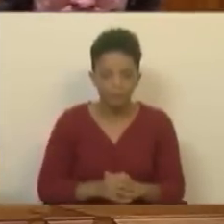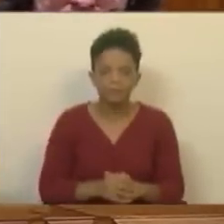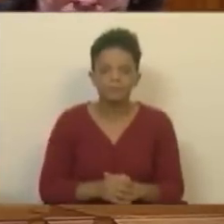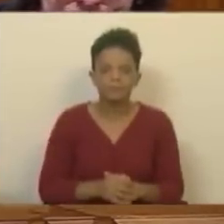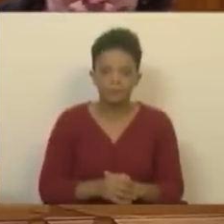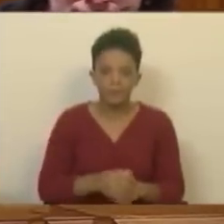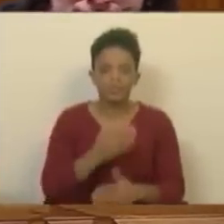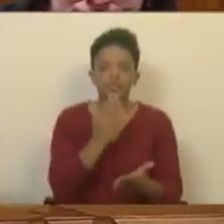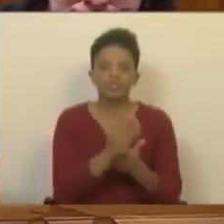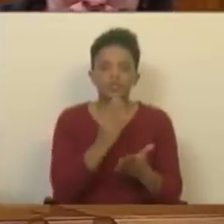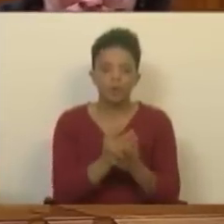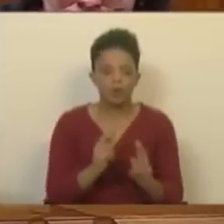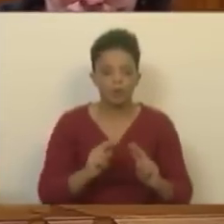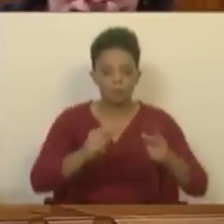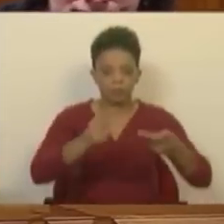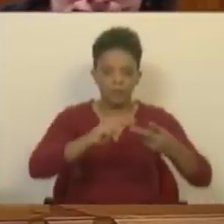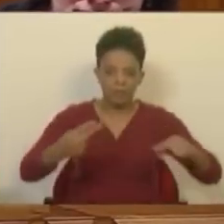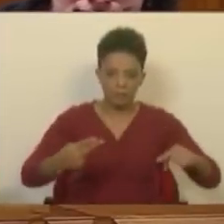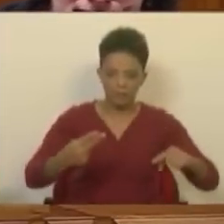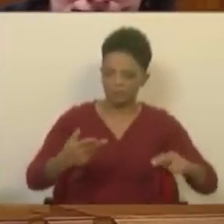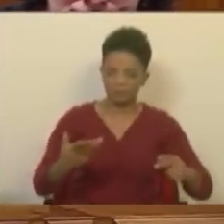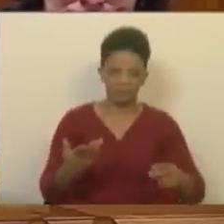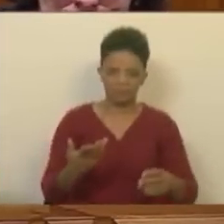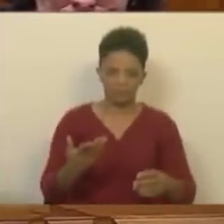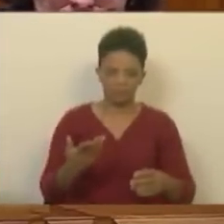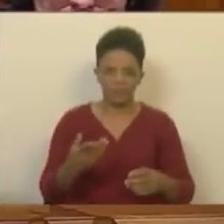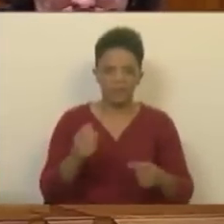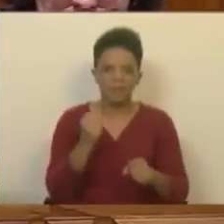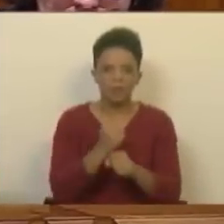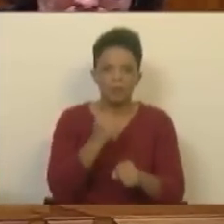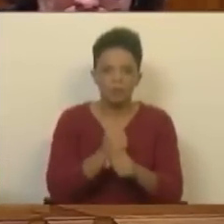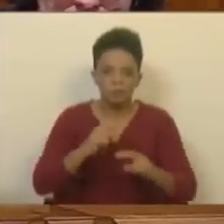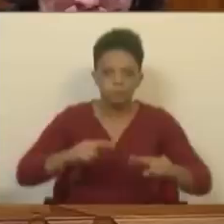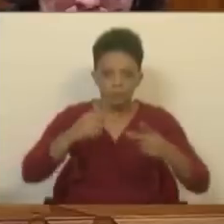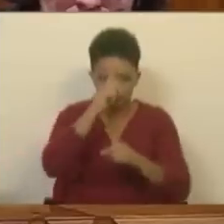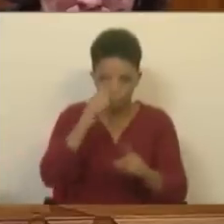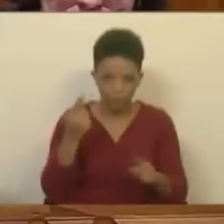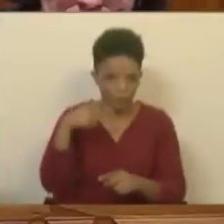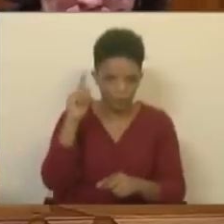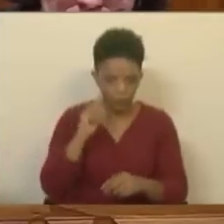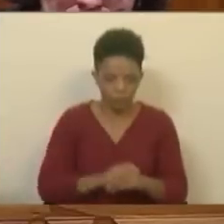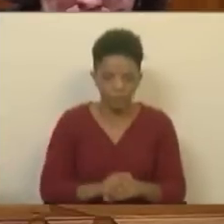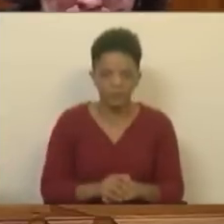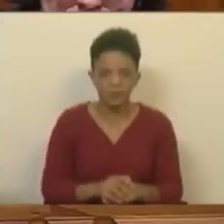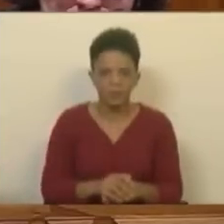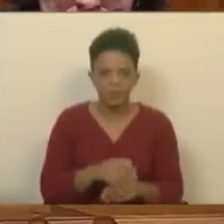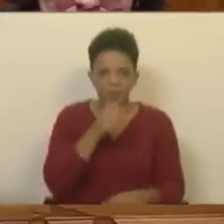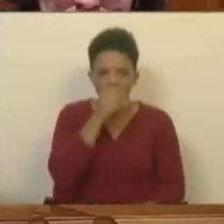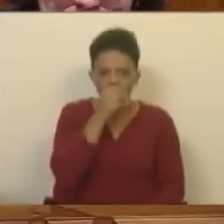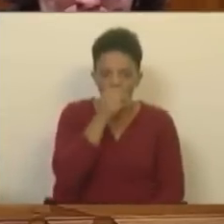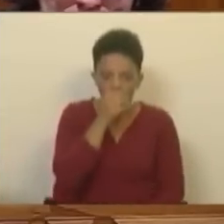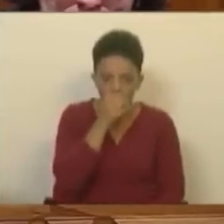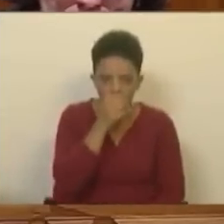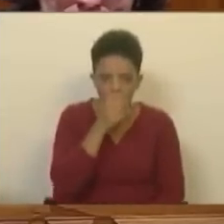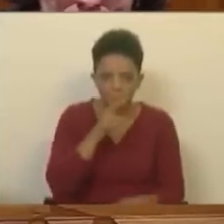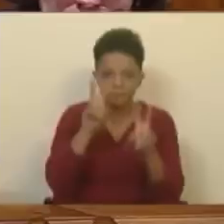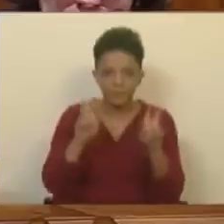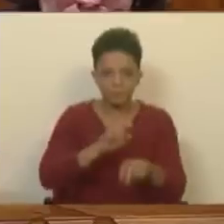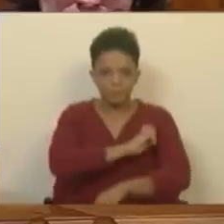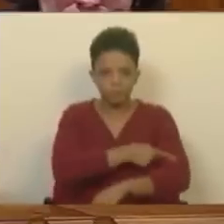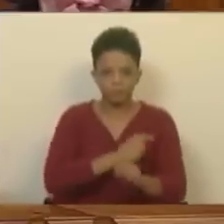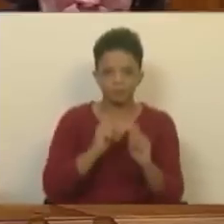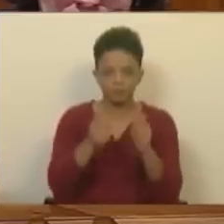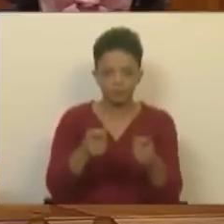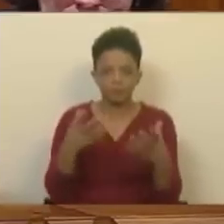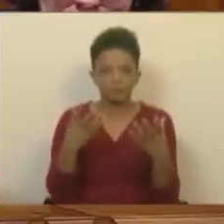municipalização da escola Não envolve de forma alguma a carreira docente o o Municipal e Alexander lesão que foi